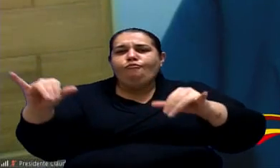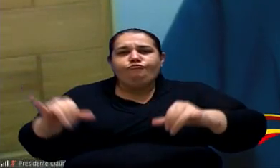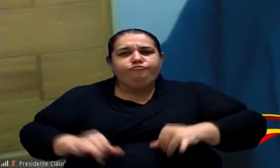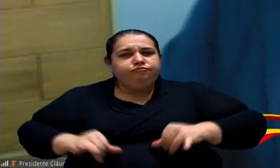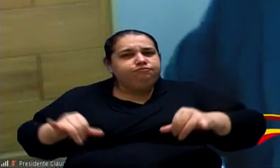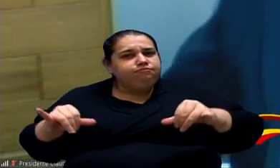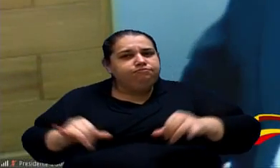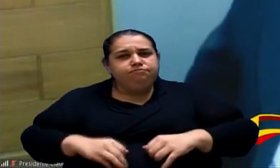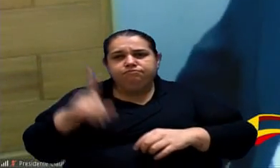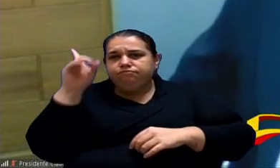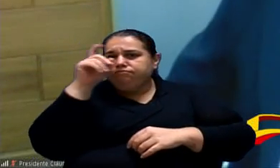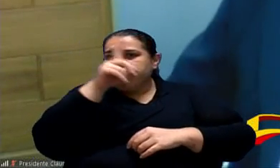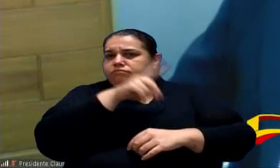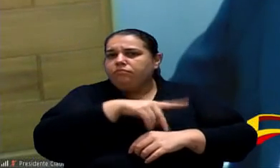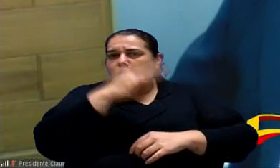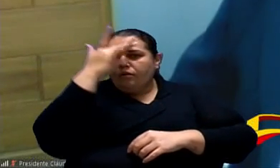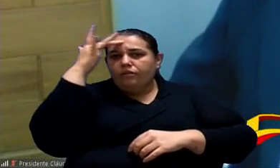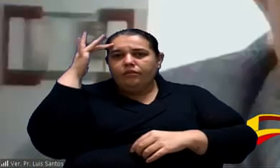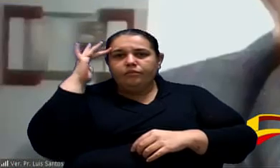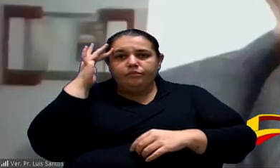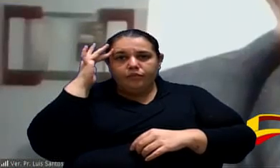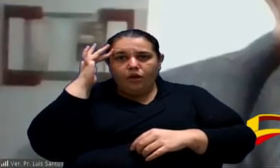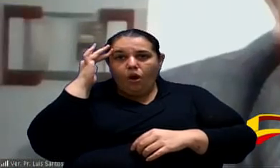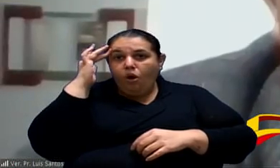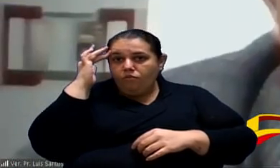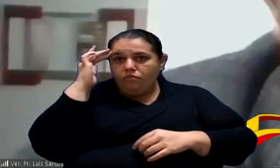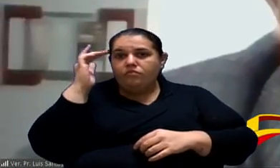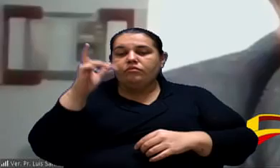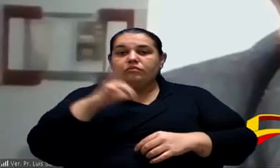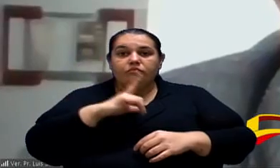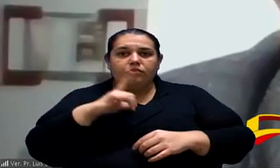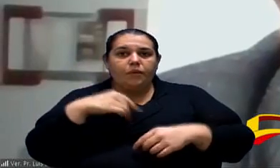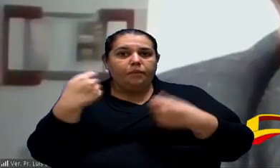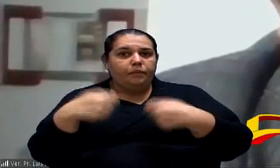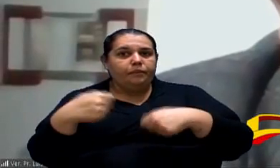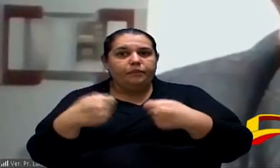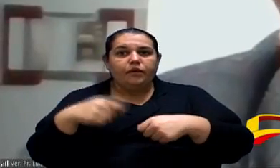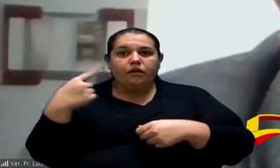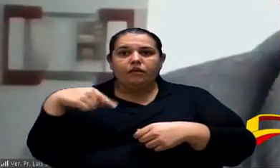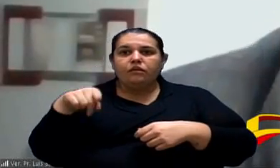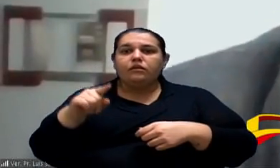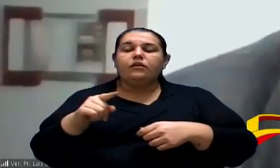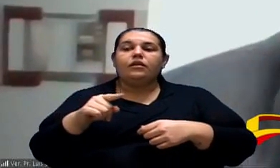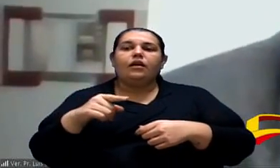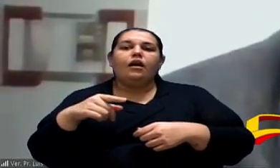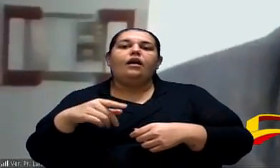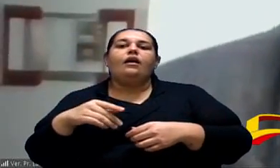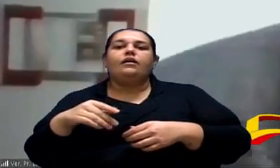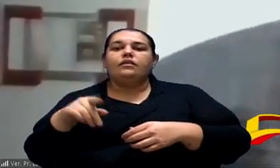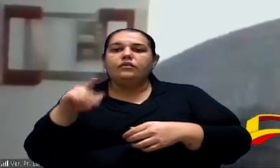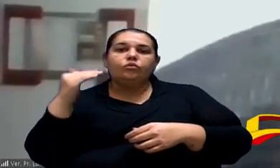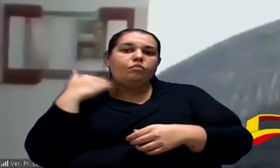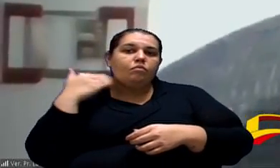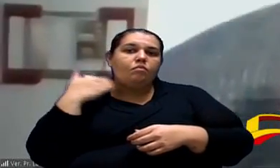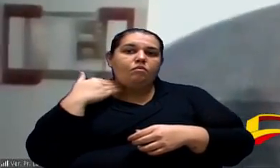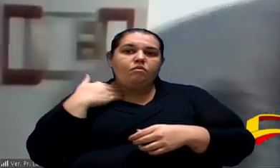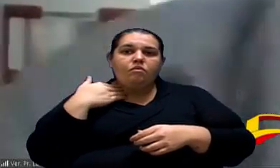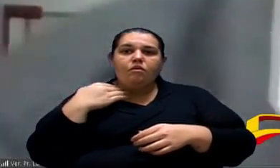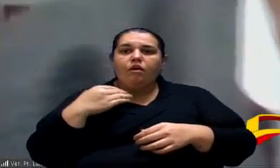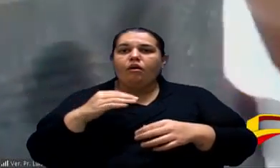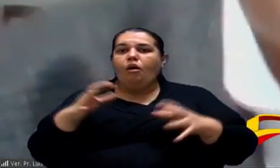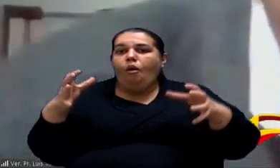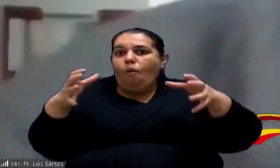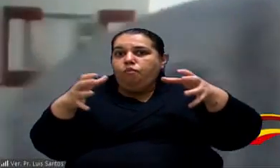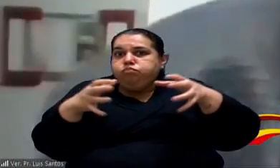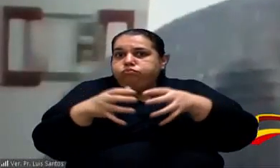sacrificiais que os clientes, quando precisam receber algum benefício que implique em aglomeração